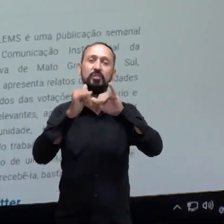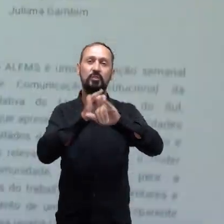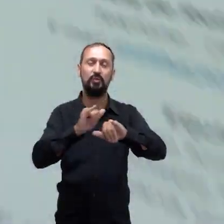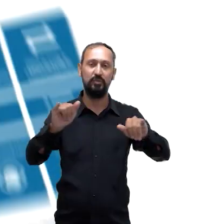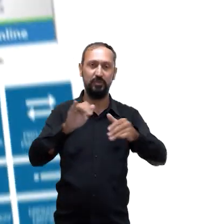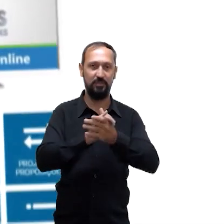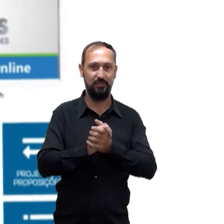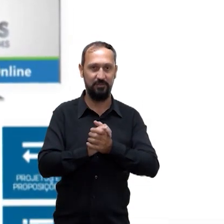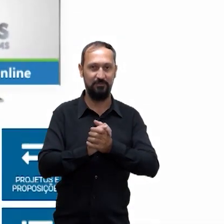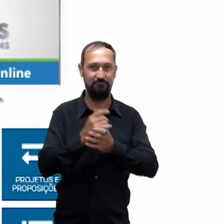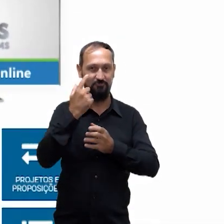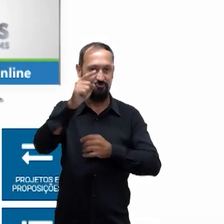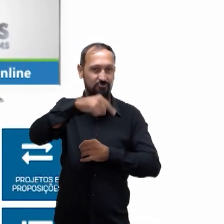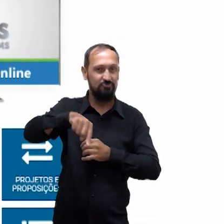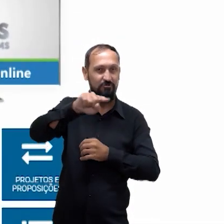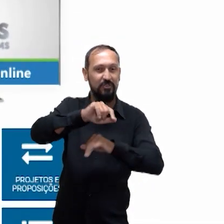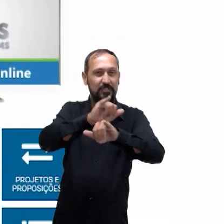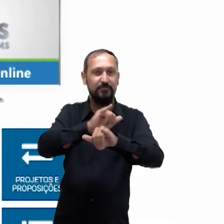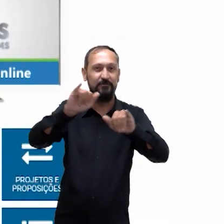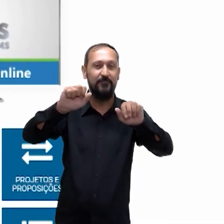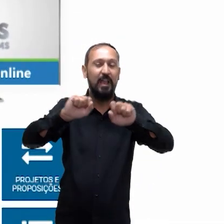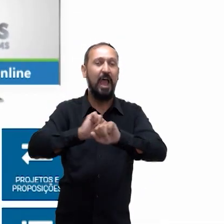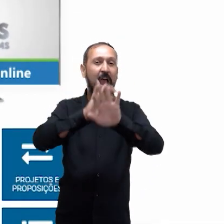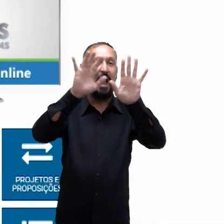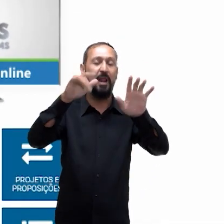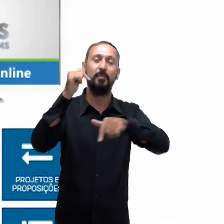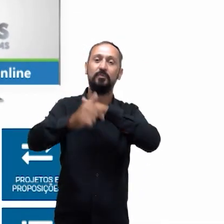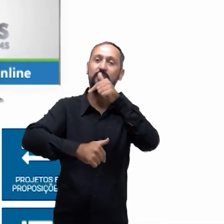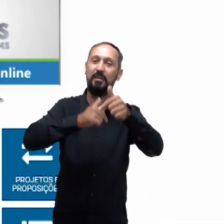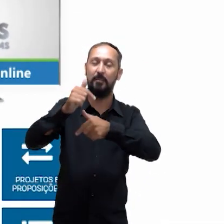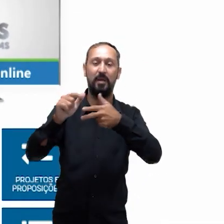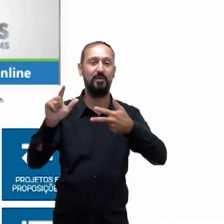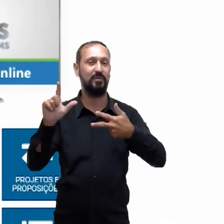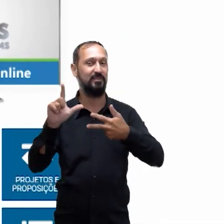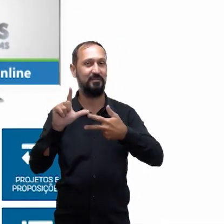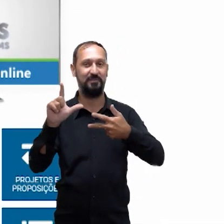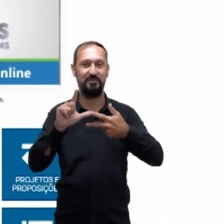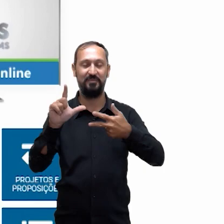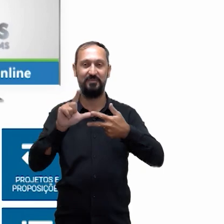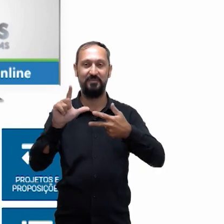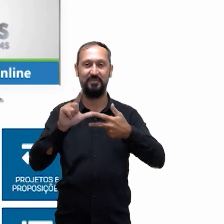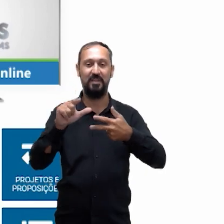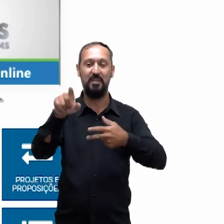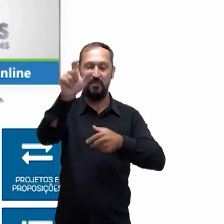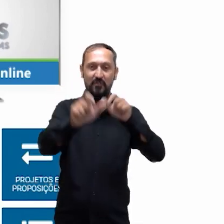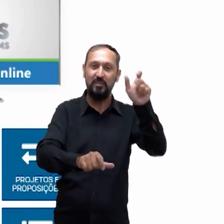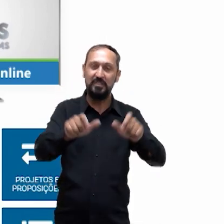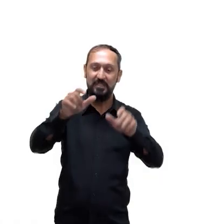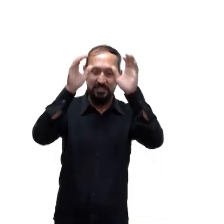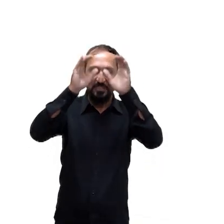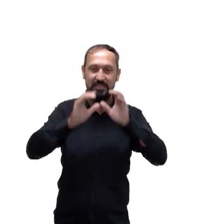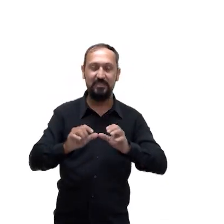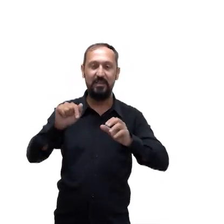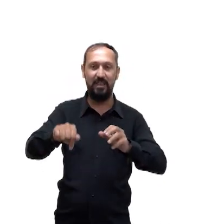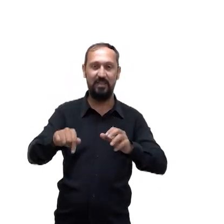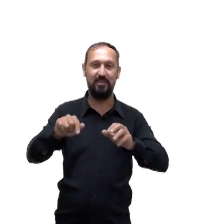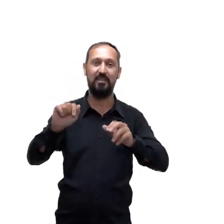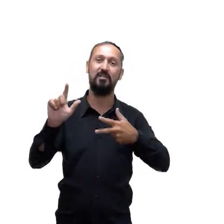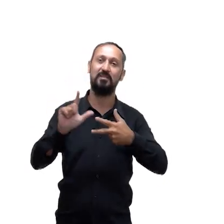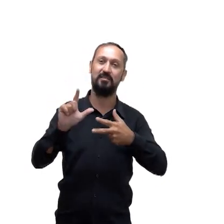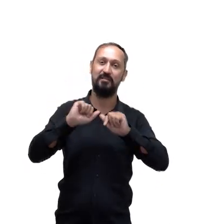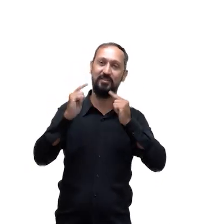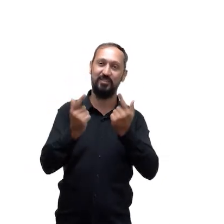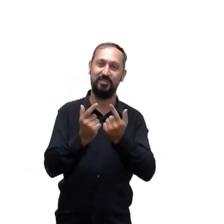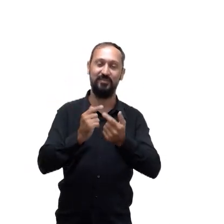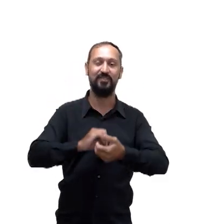recebimento da newsletter. Nossos canais digitais garantem transparência às atividades legislativas e o acesso do cidadão